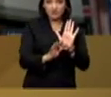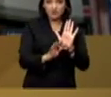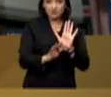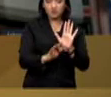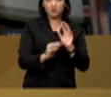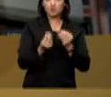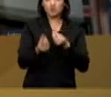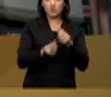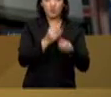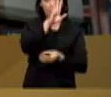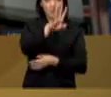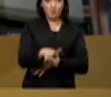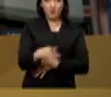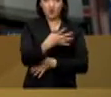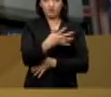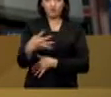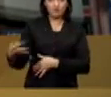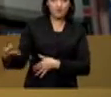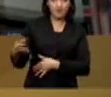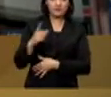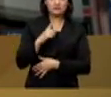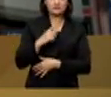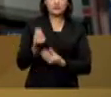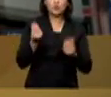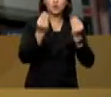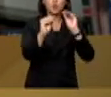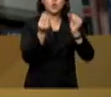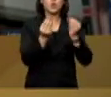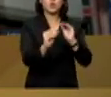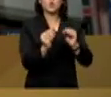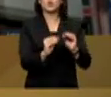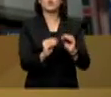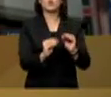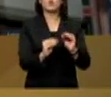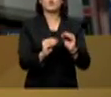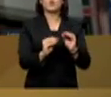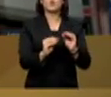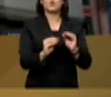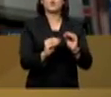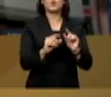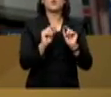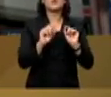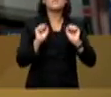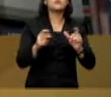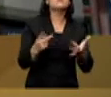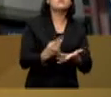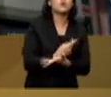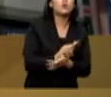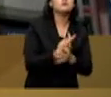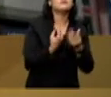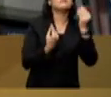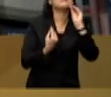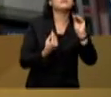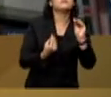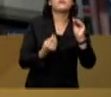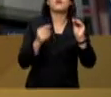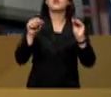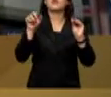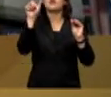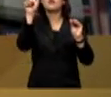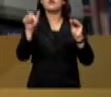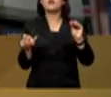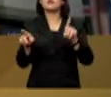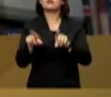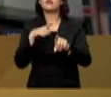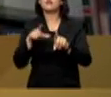fáticas vislumbradas com as soluções possíveis para fins da proposição